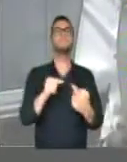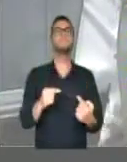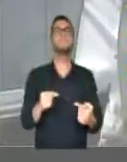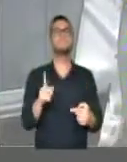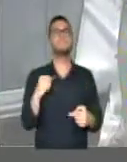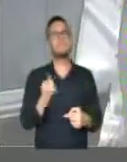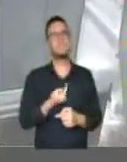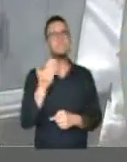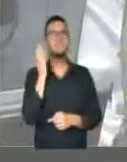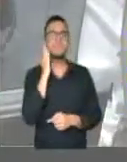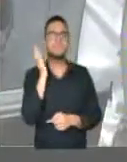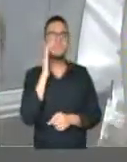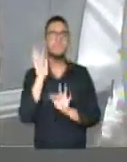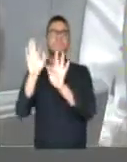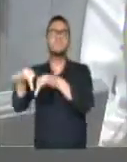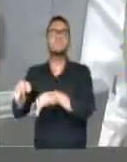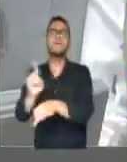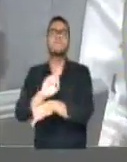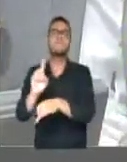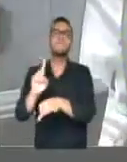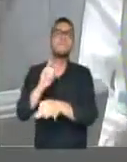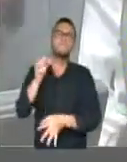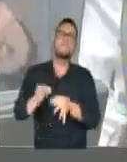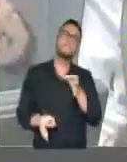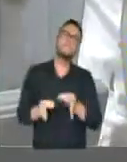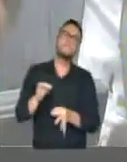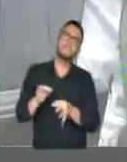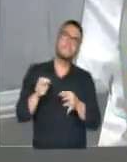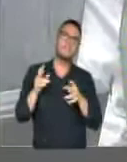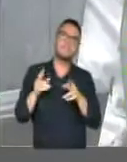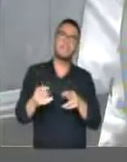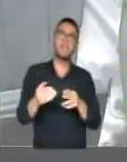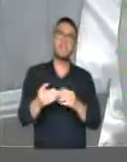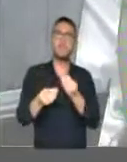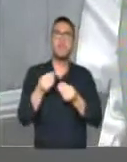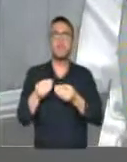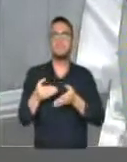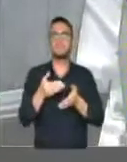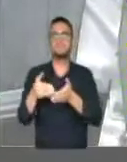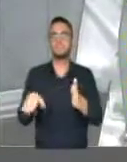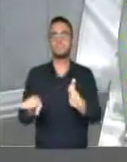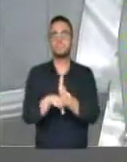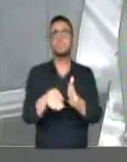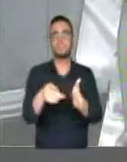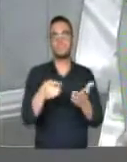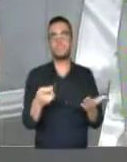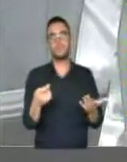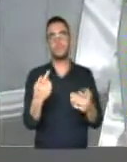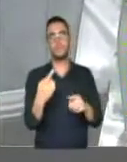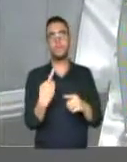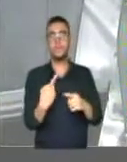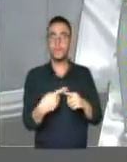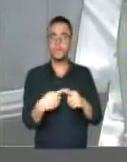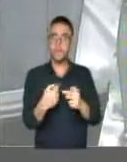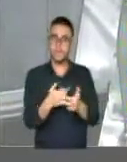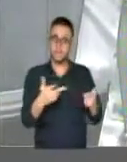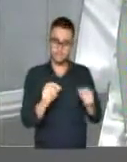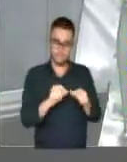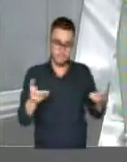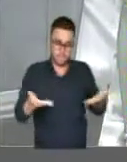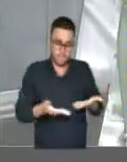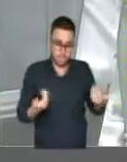fins não justificam os meios têm que ser os fins em processo de realização. E muito